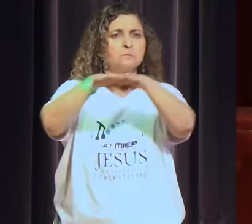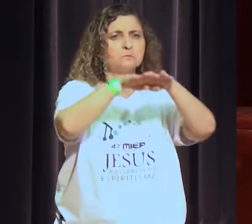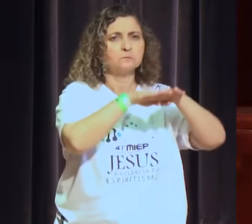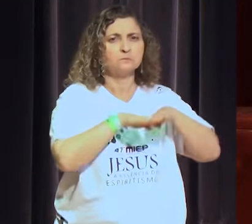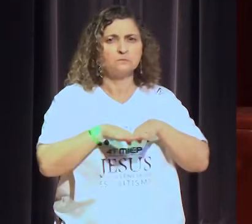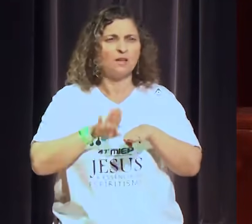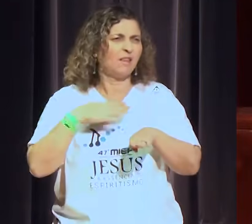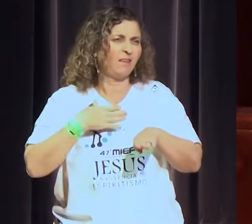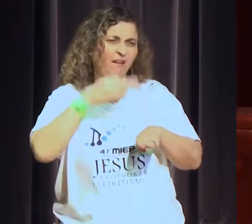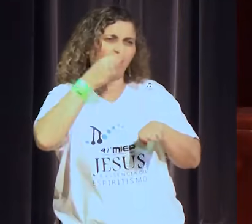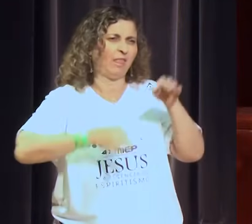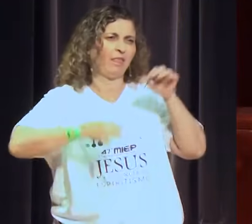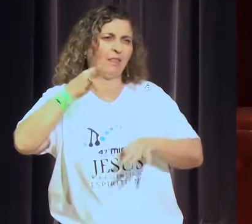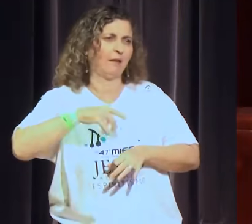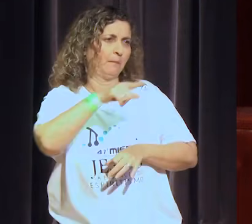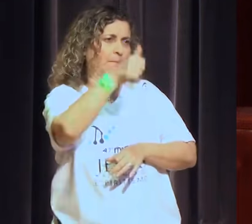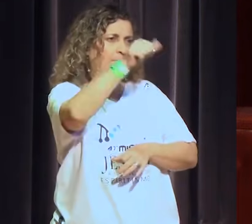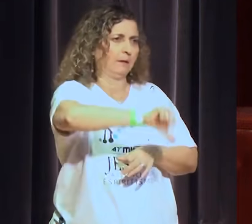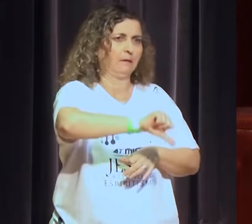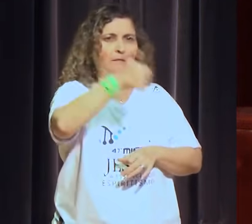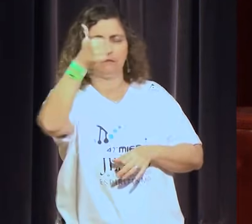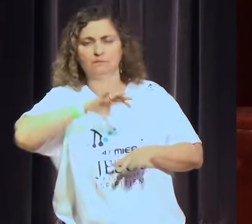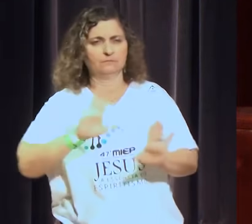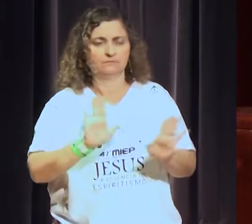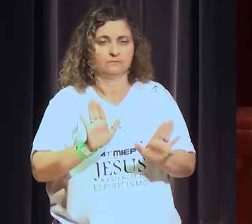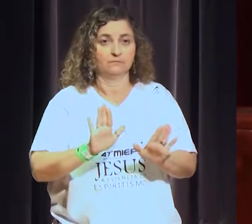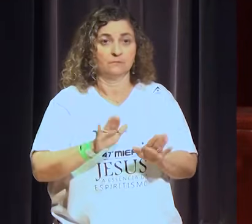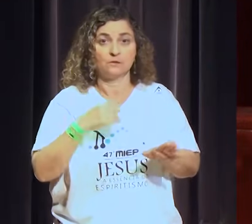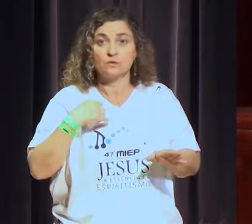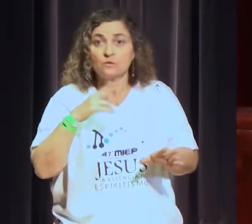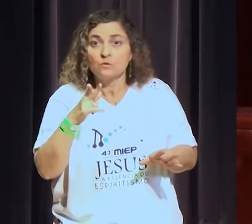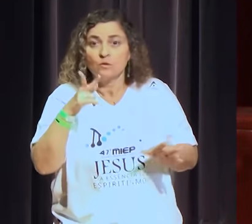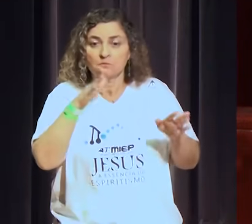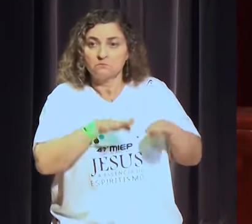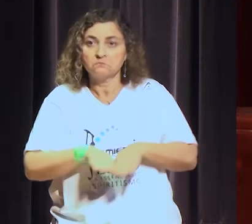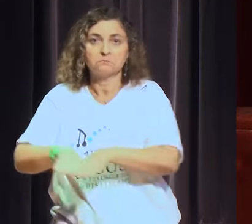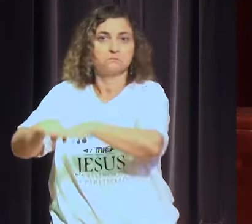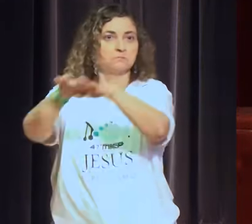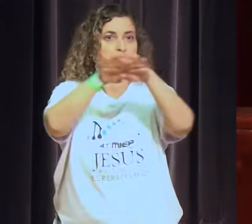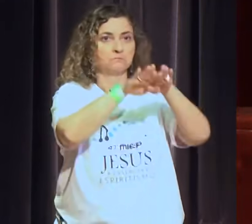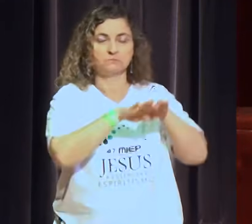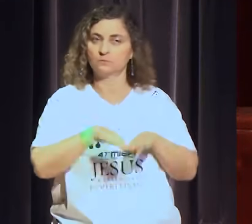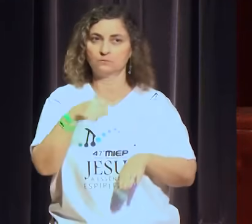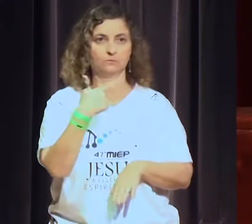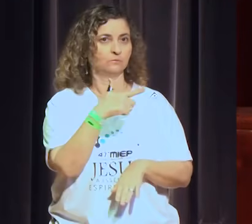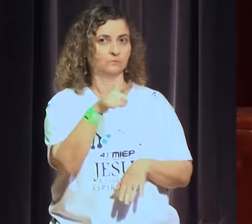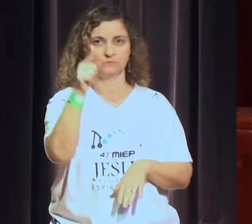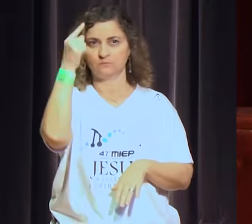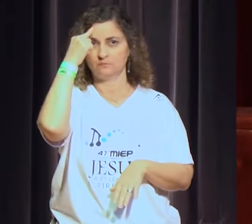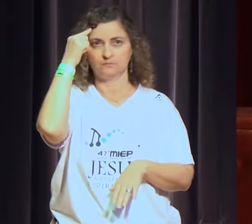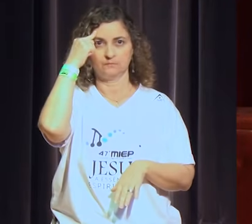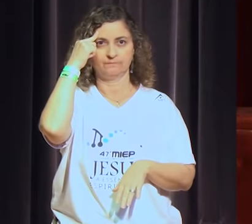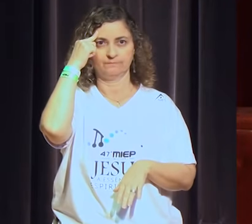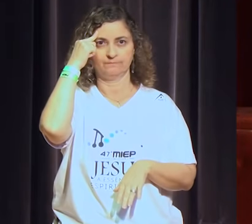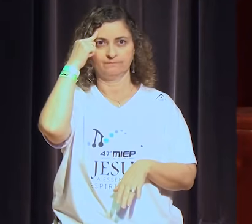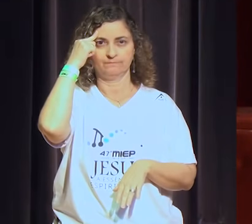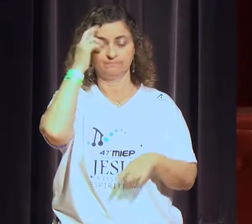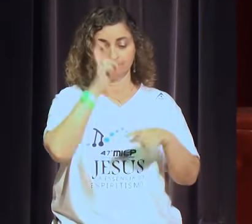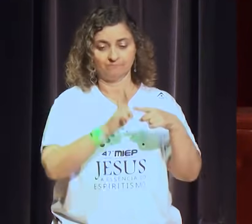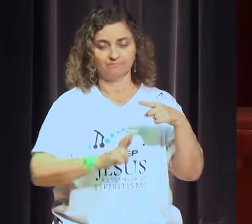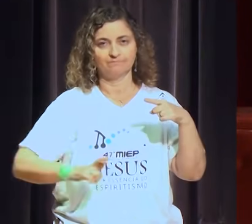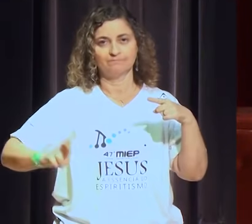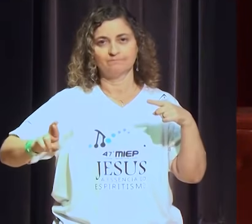pior, eu estou falando mais amplo ou mais limitado, não é? Mais amplo